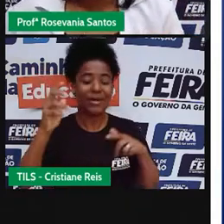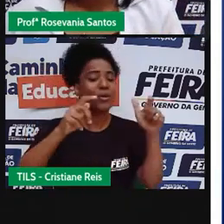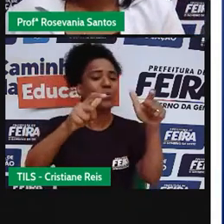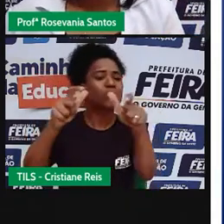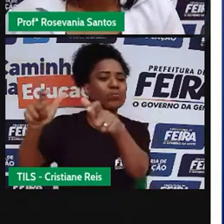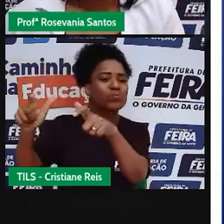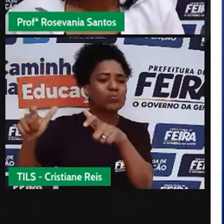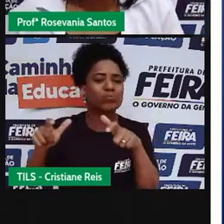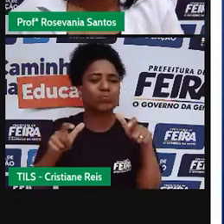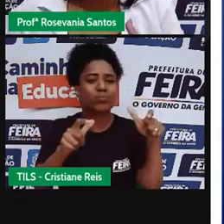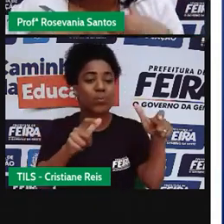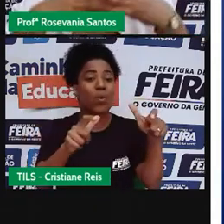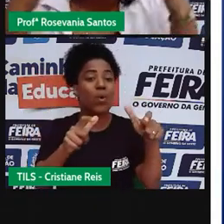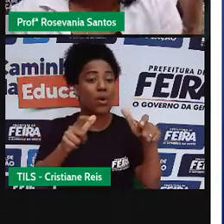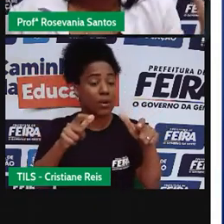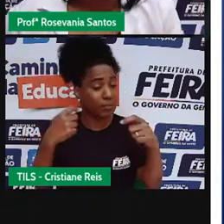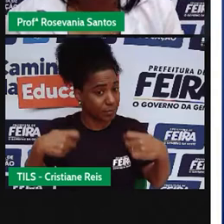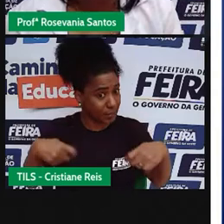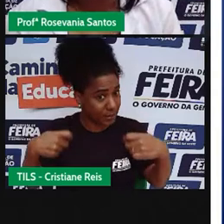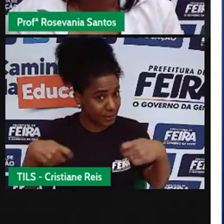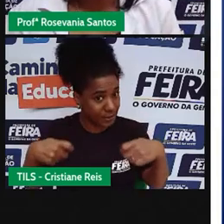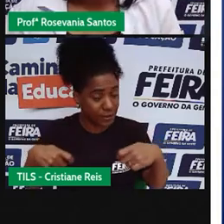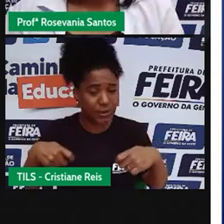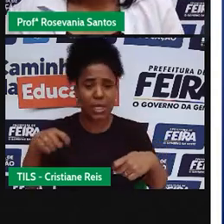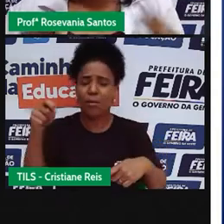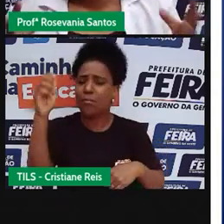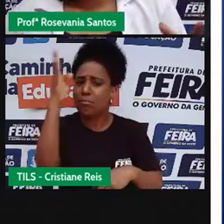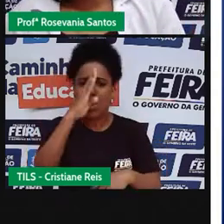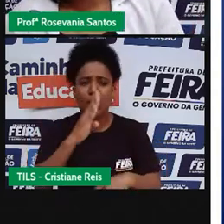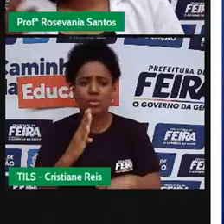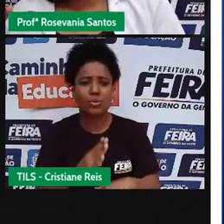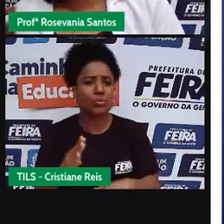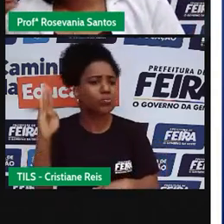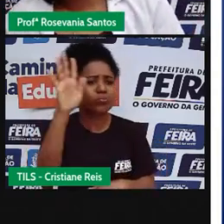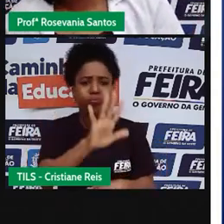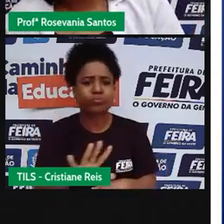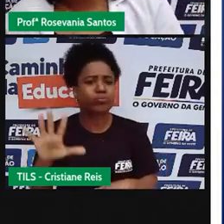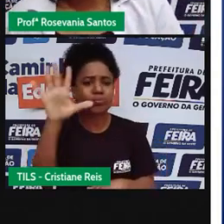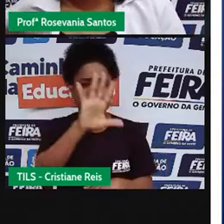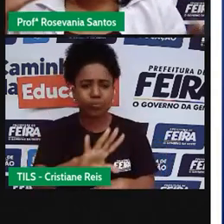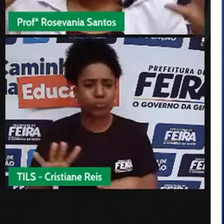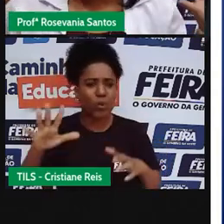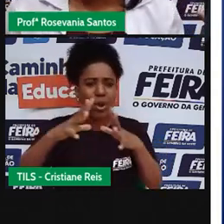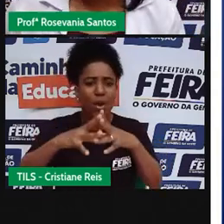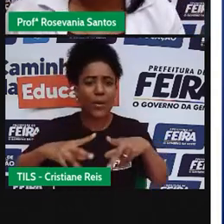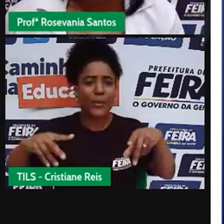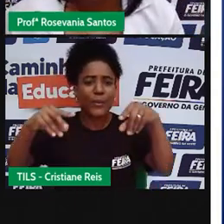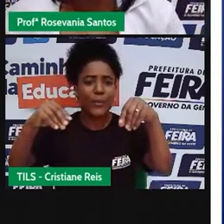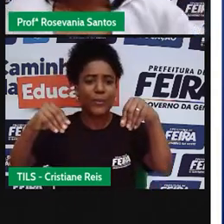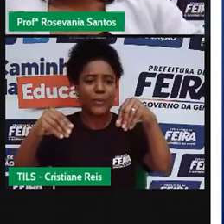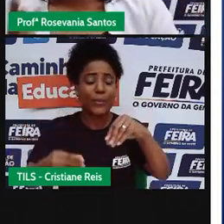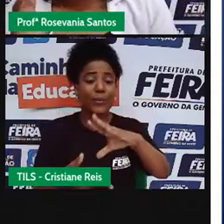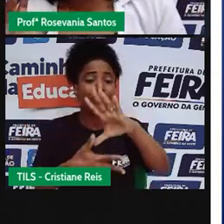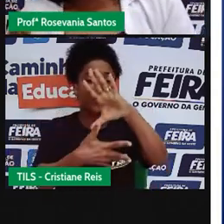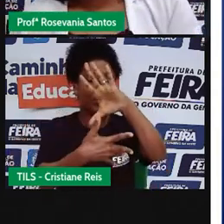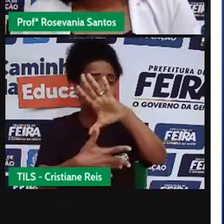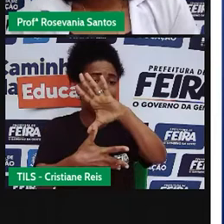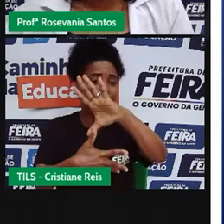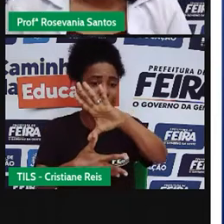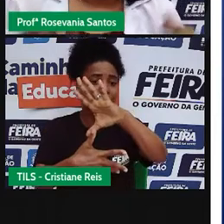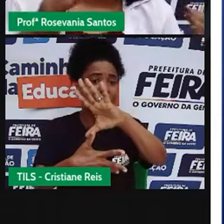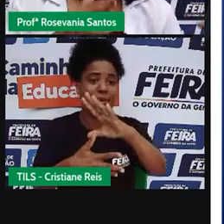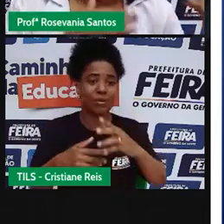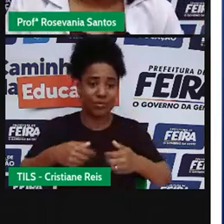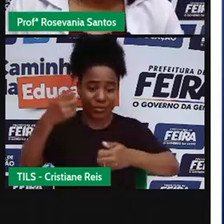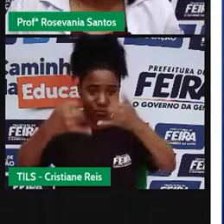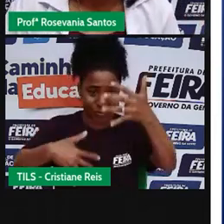antes, né, o território brasileiro. A gente tem que entender primeiro onde é que o território brasileiro está. Isso nós já falamos em outra aula. Eu não vou me estender